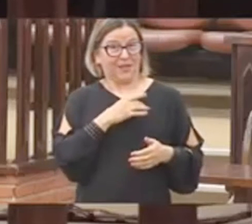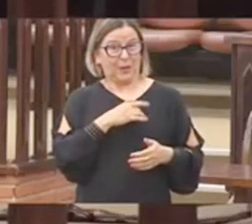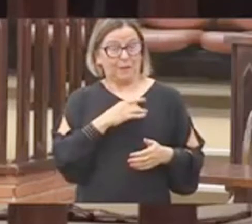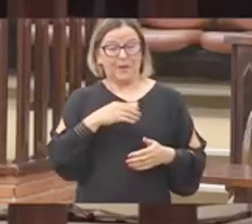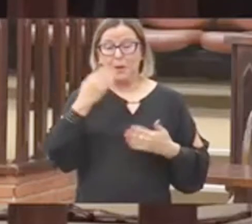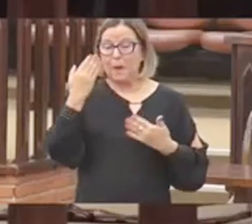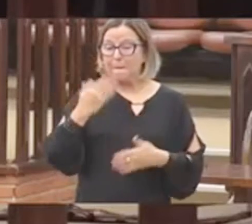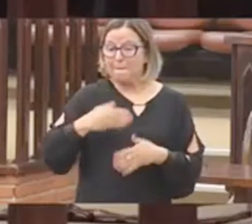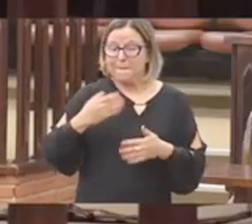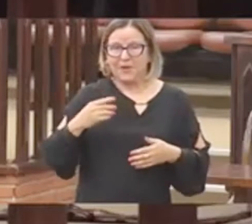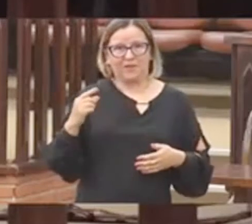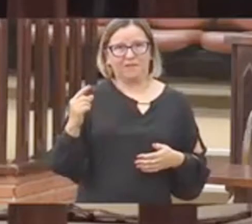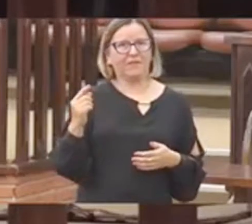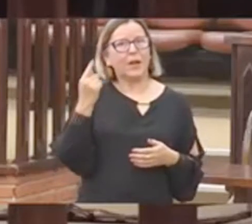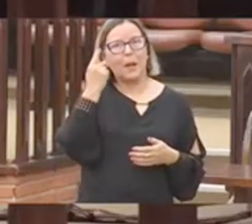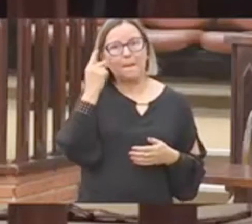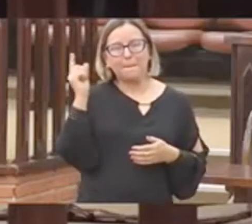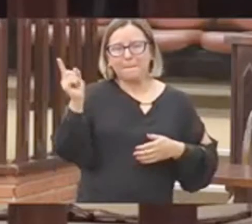um de nós.